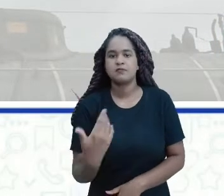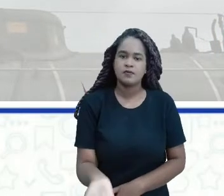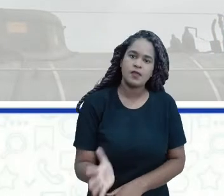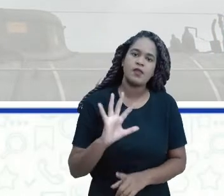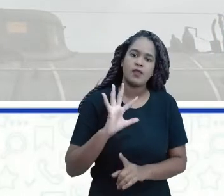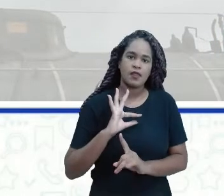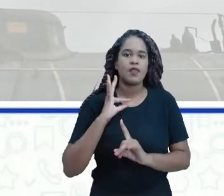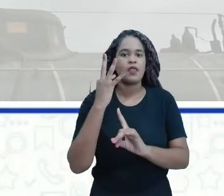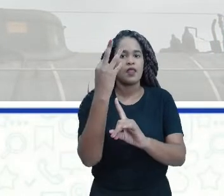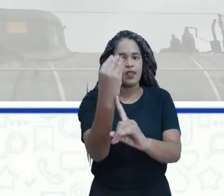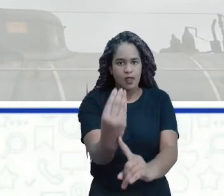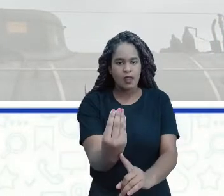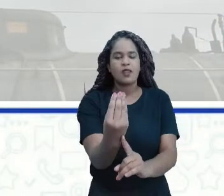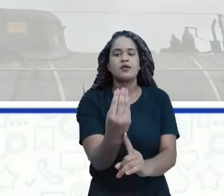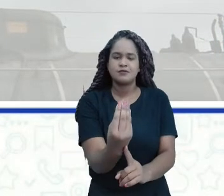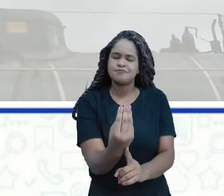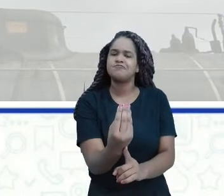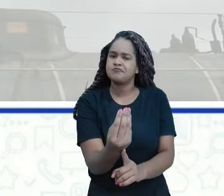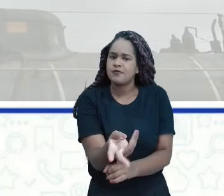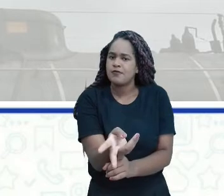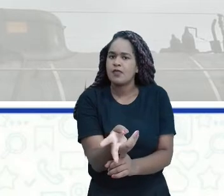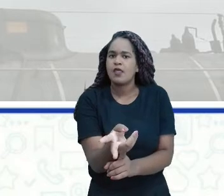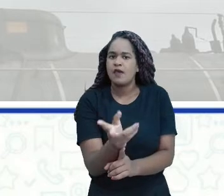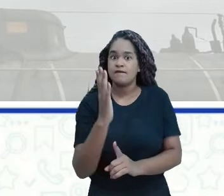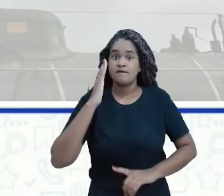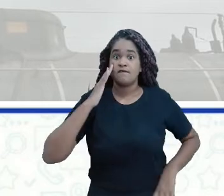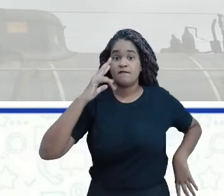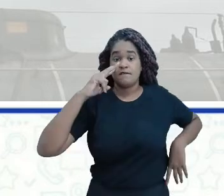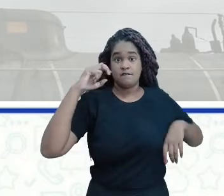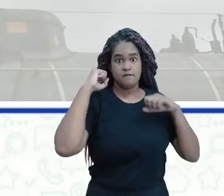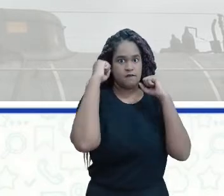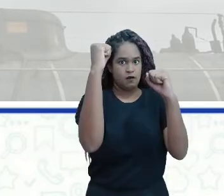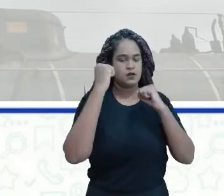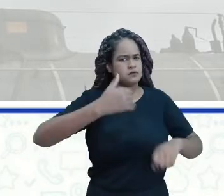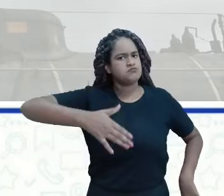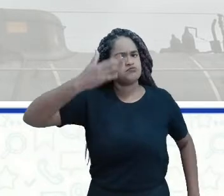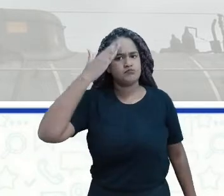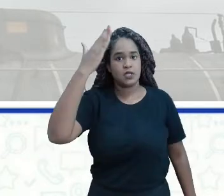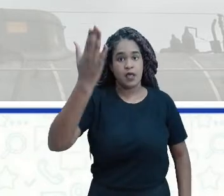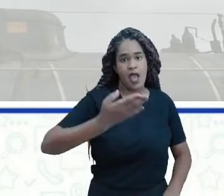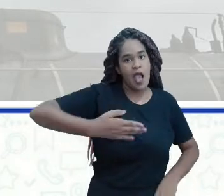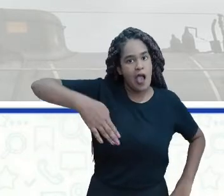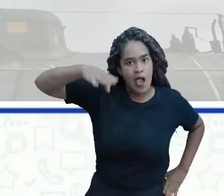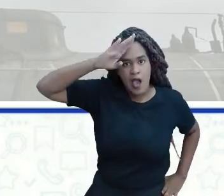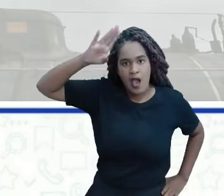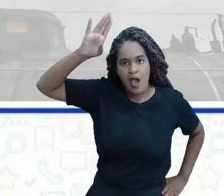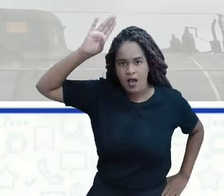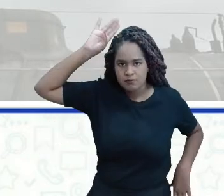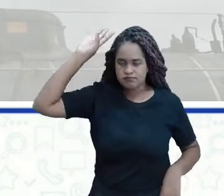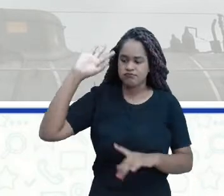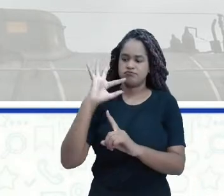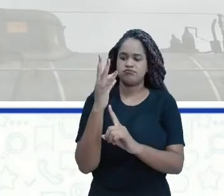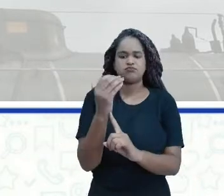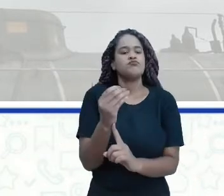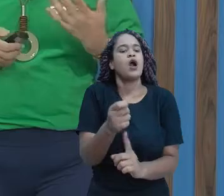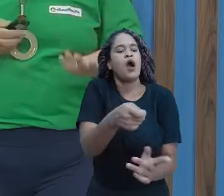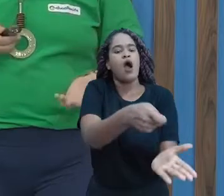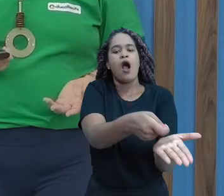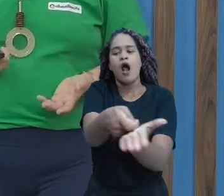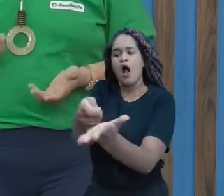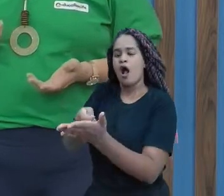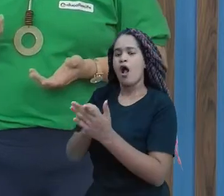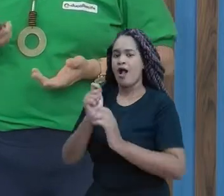estava em vigor, né? Era o que era mais forte, era o que a Academia de Arte impunha aos